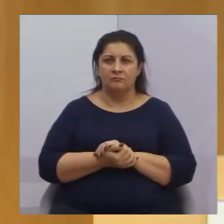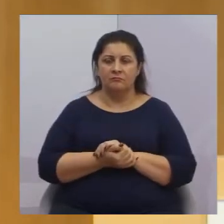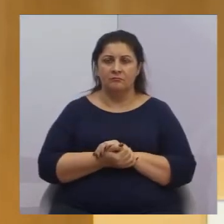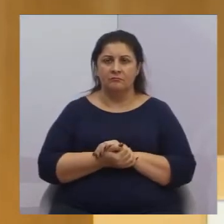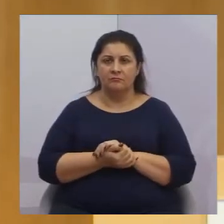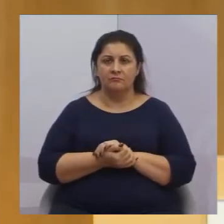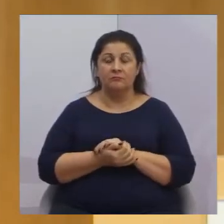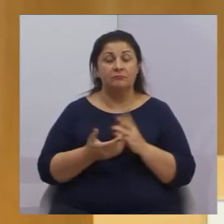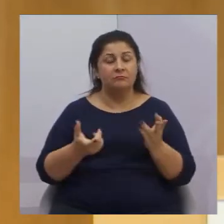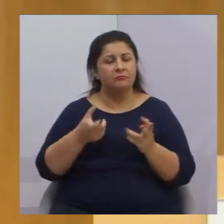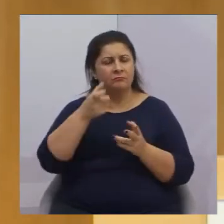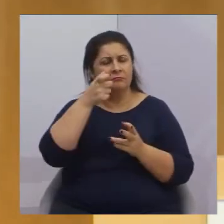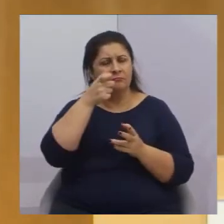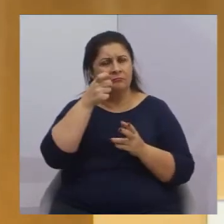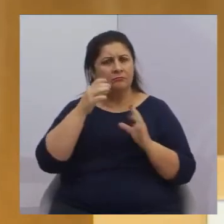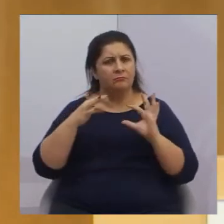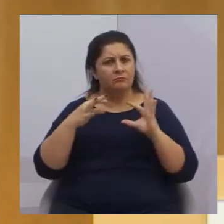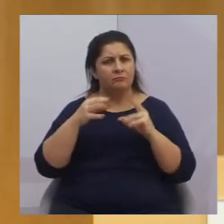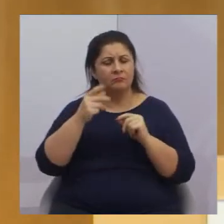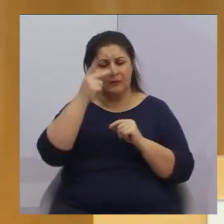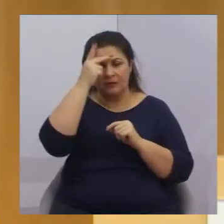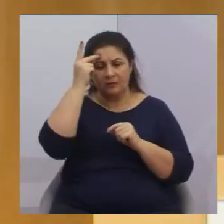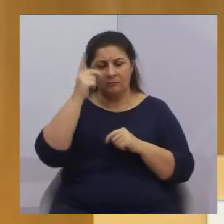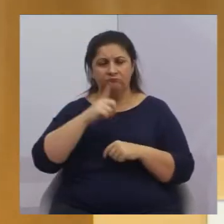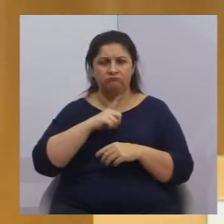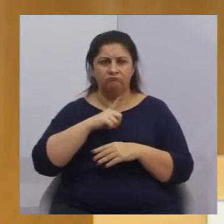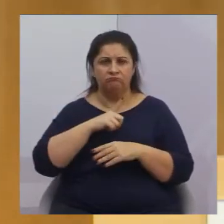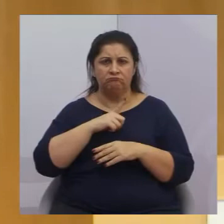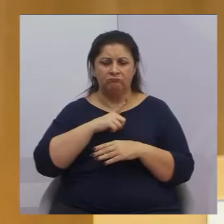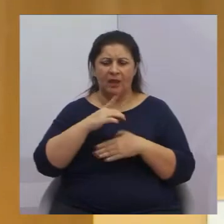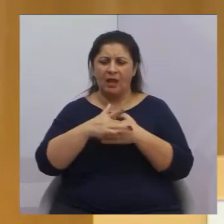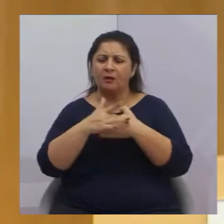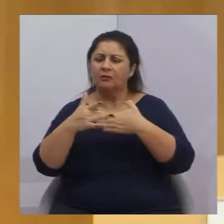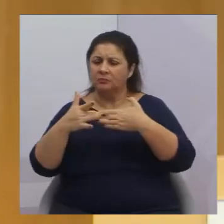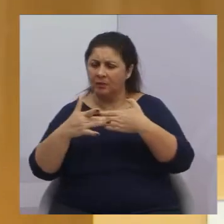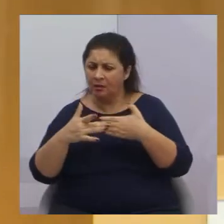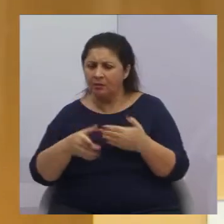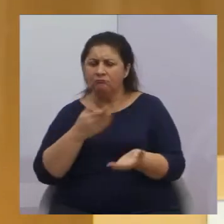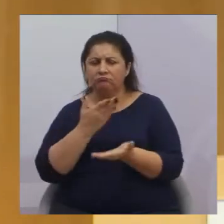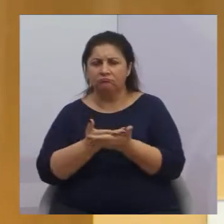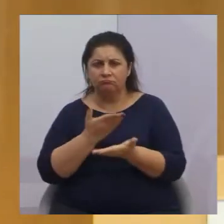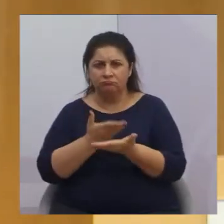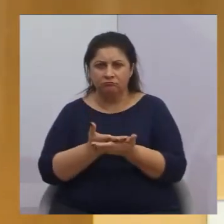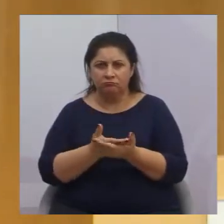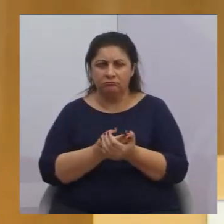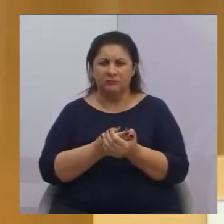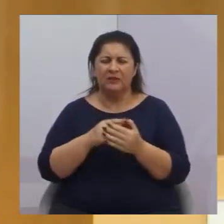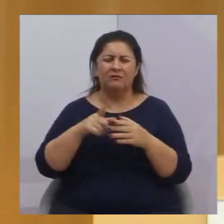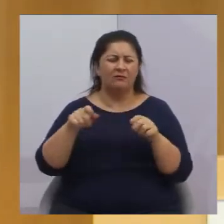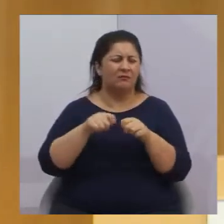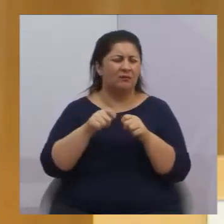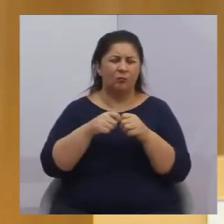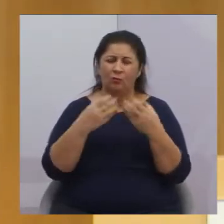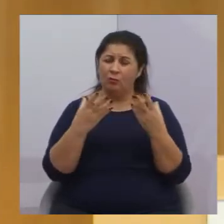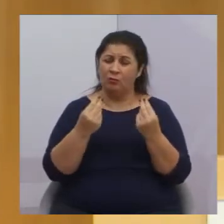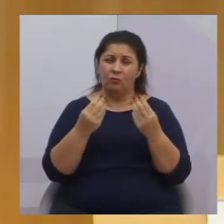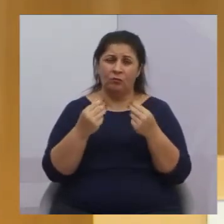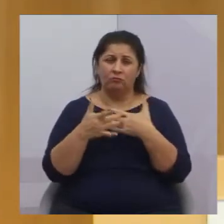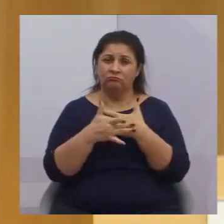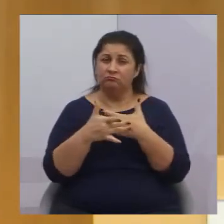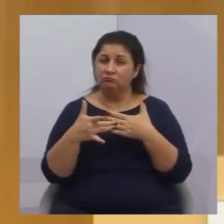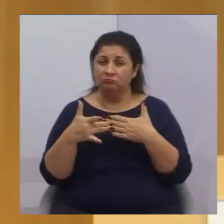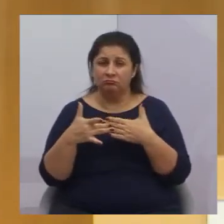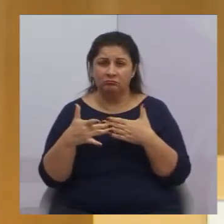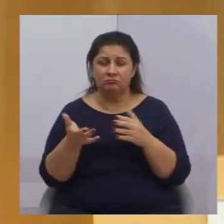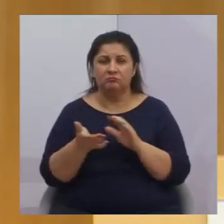desse cenário, aí ela é diagnosticada, olha, faz todos os exames, passa por um check-up, faz